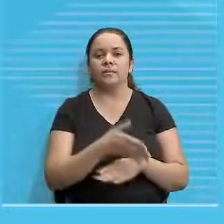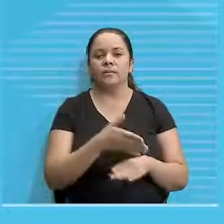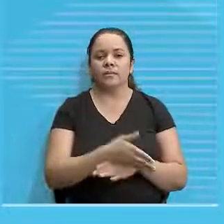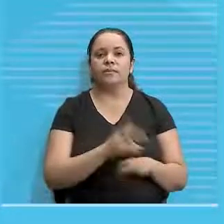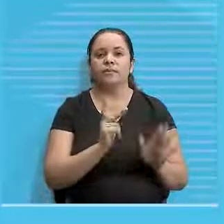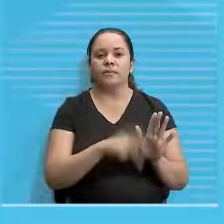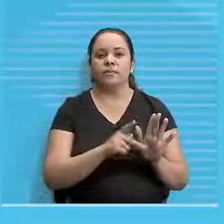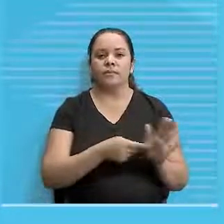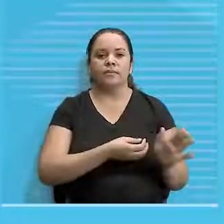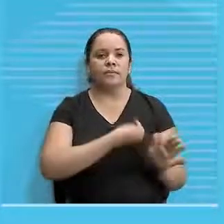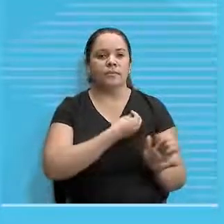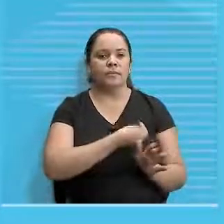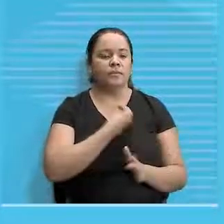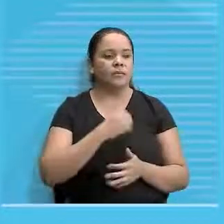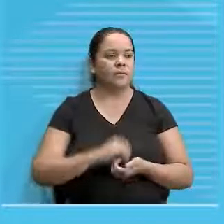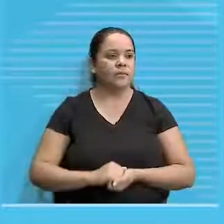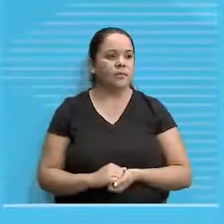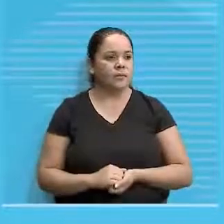foi sobre